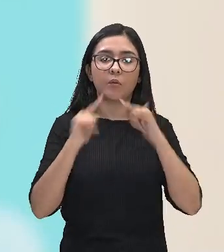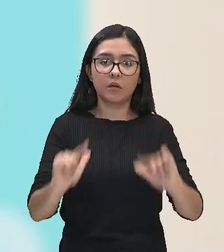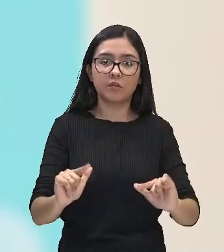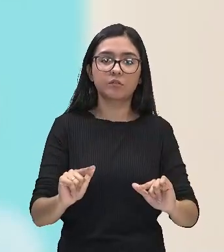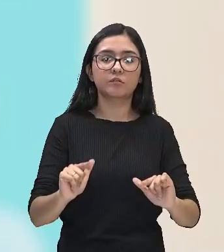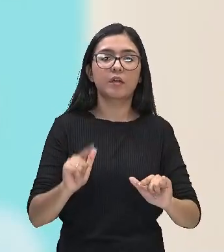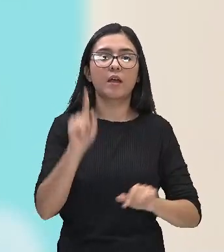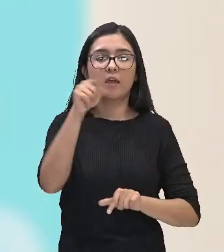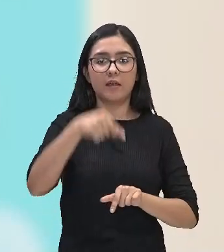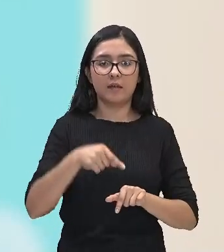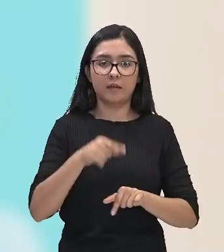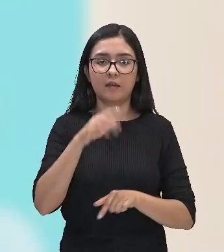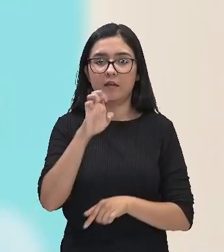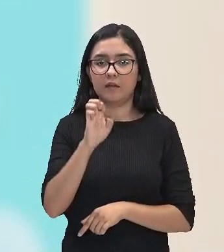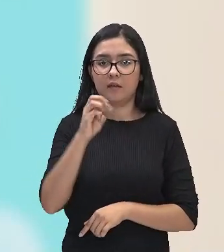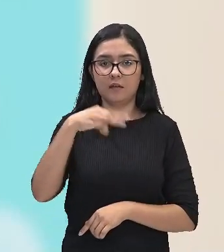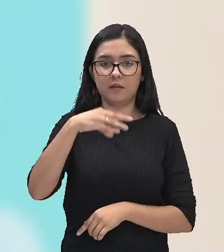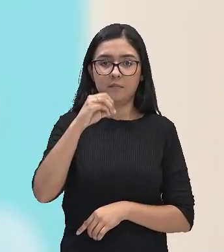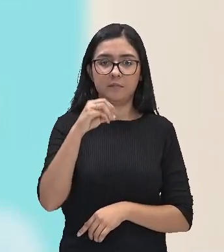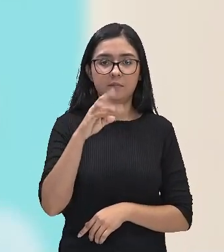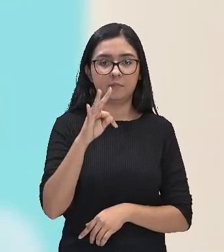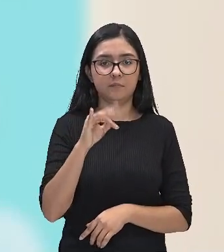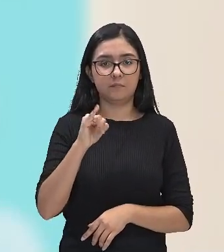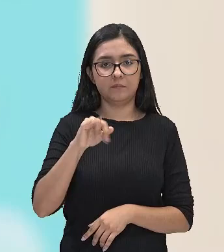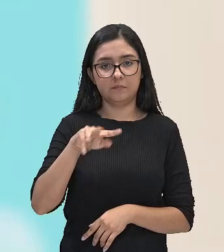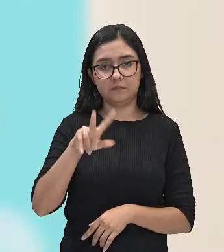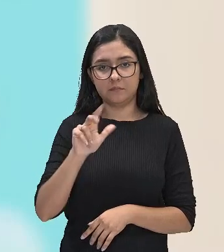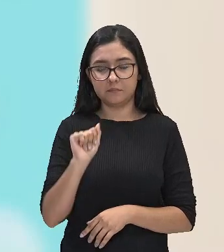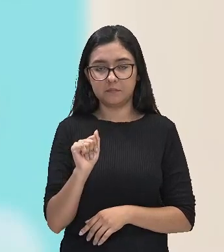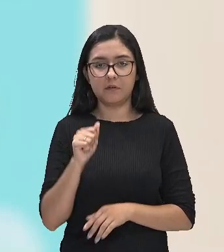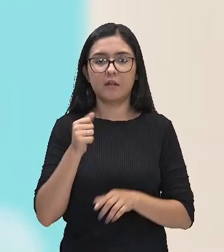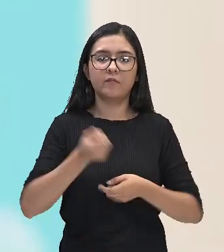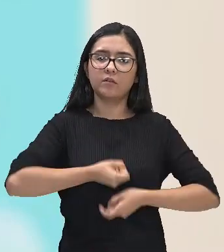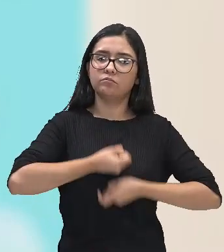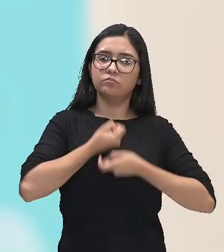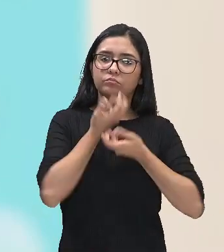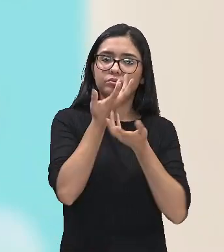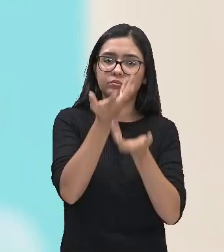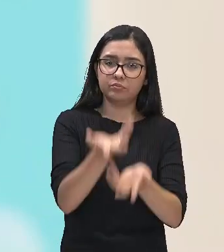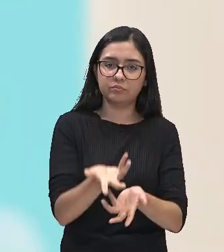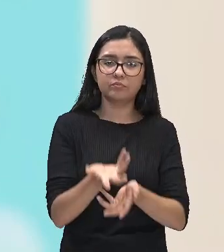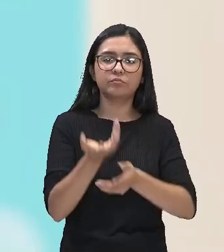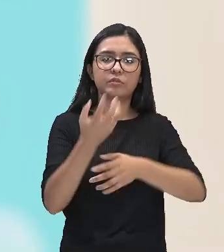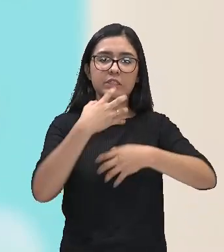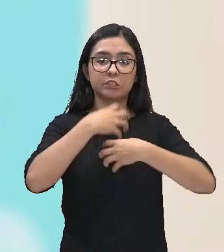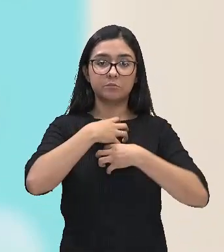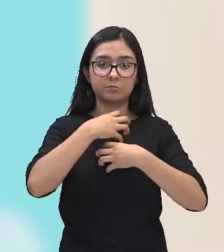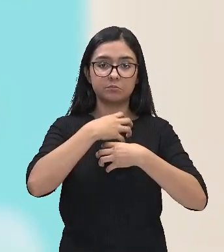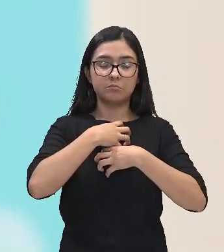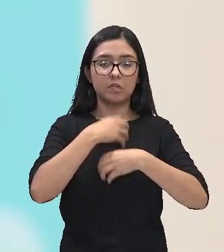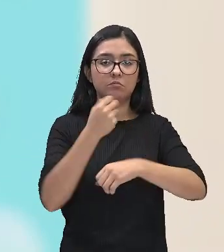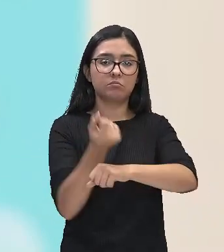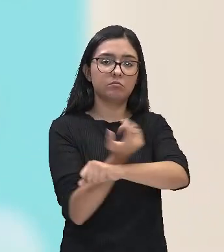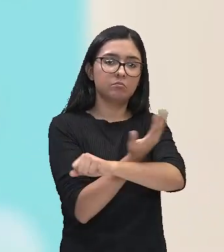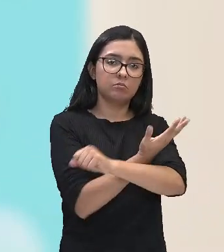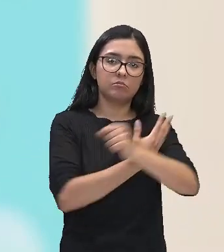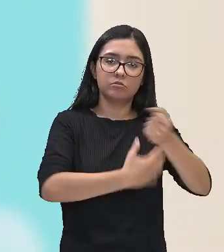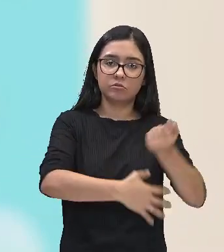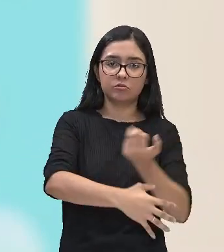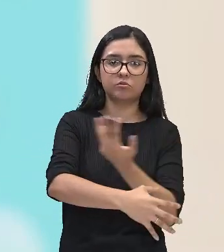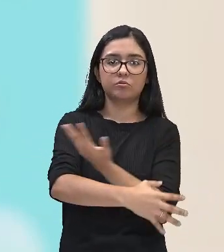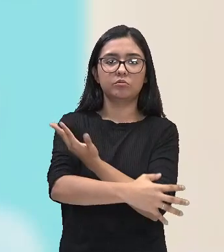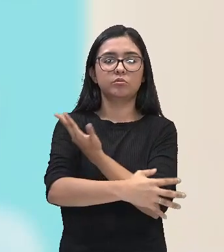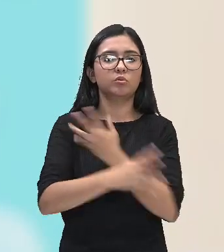o emissor que vai passar essas emoções, esses sentimentos, tudo que ele